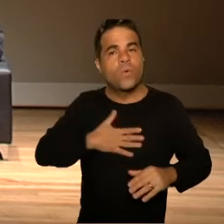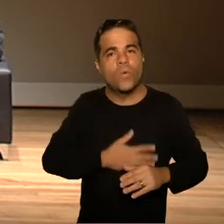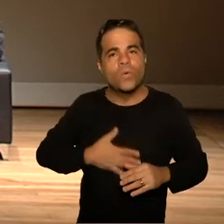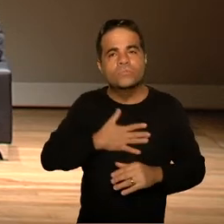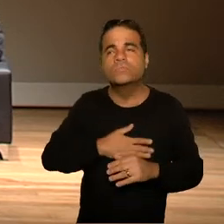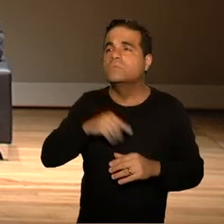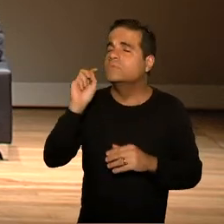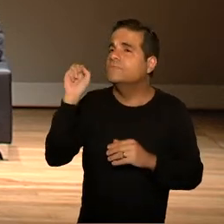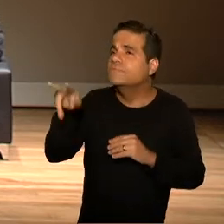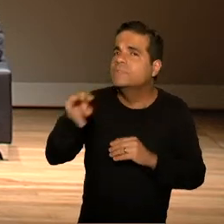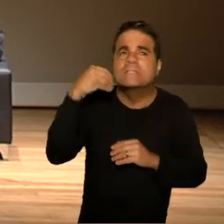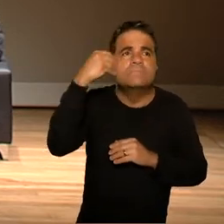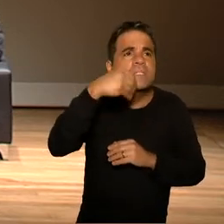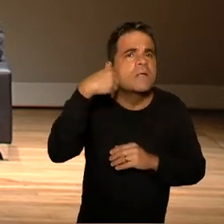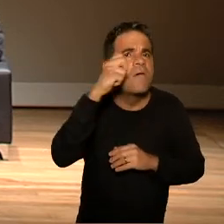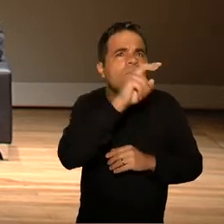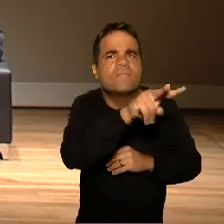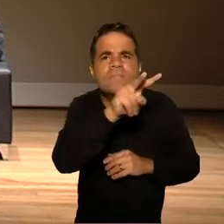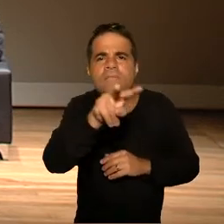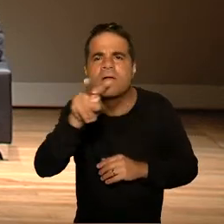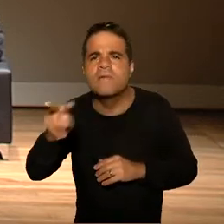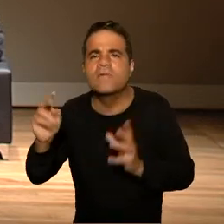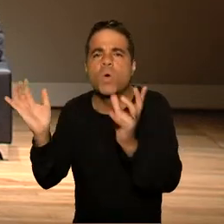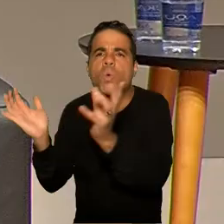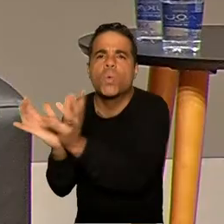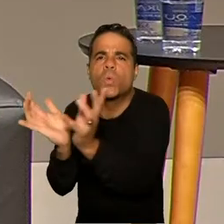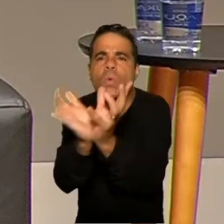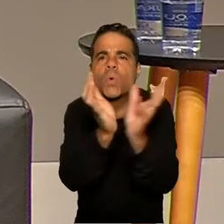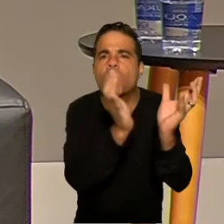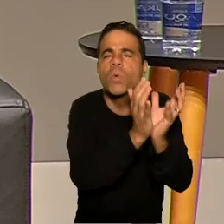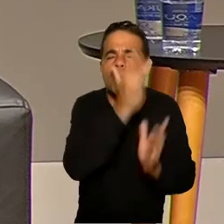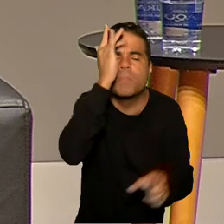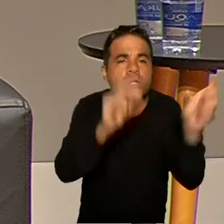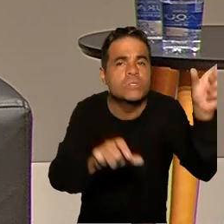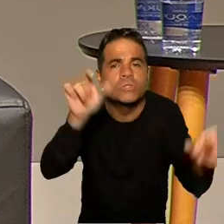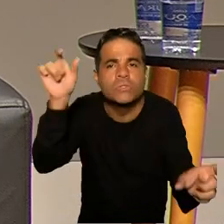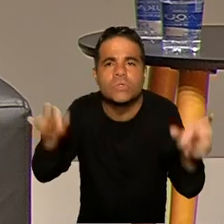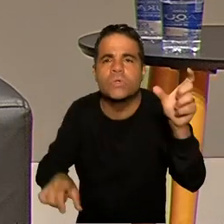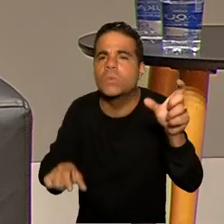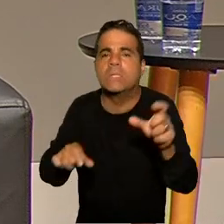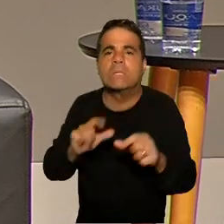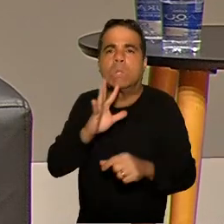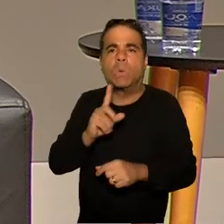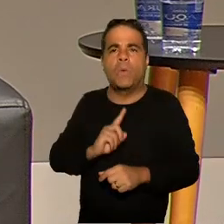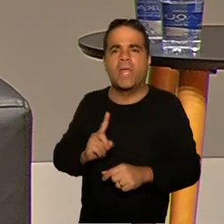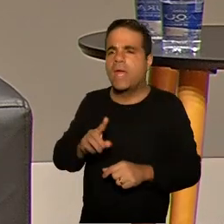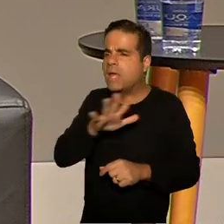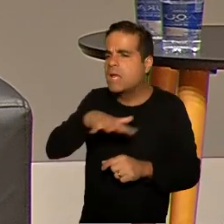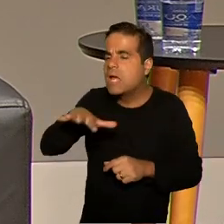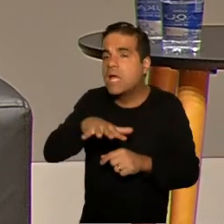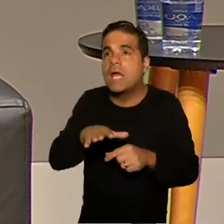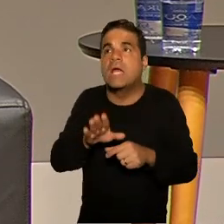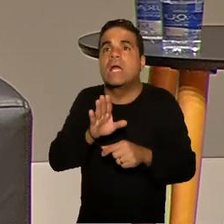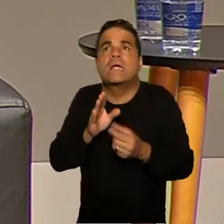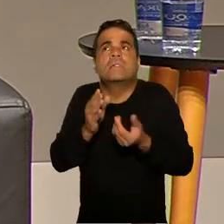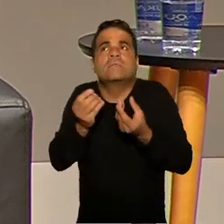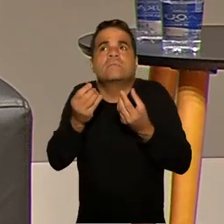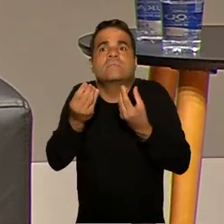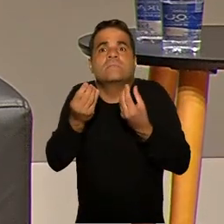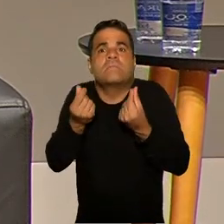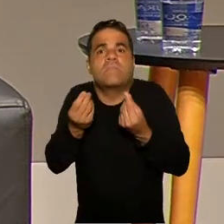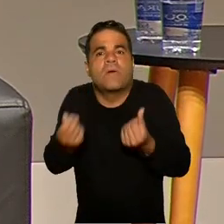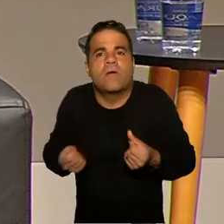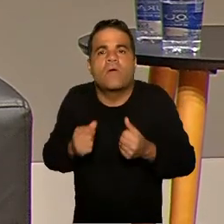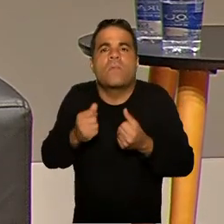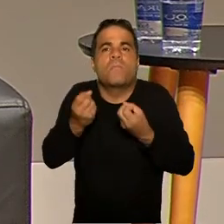essas experiências que eu vivenciei com grupos de pessoas não especializadas no campo da arte e essa